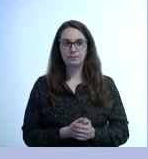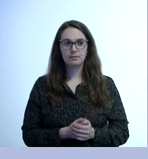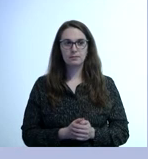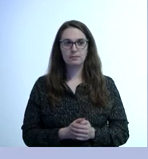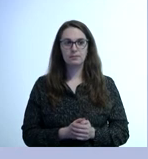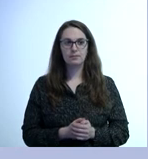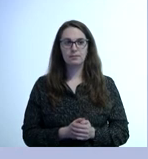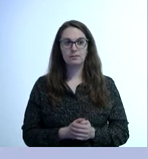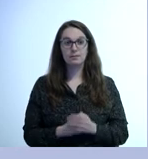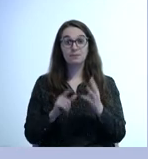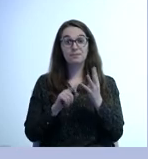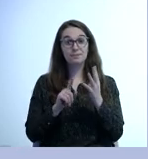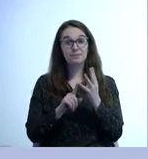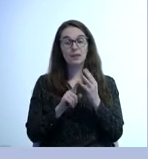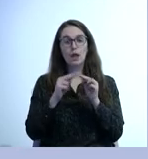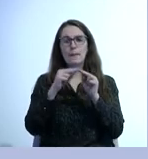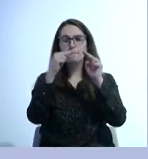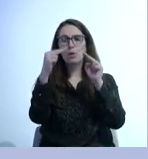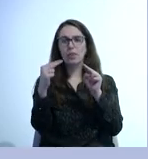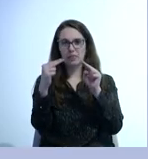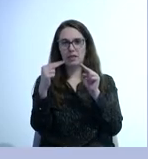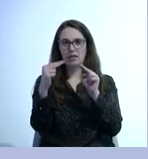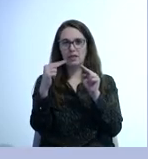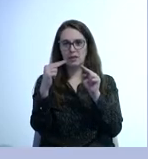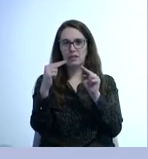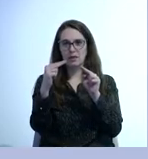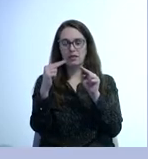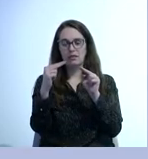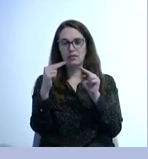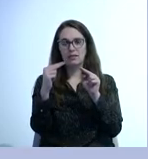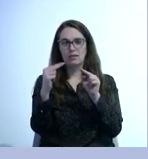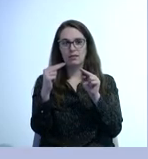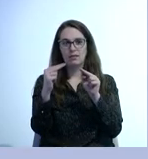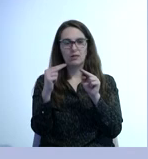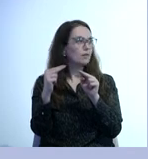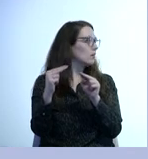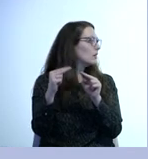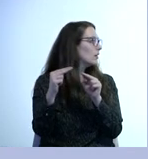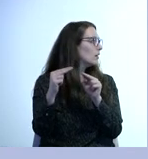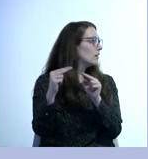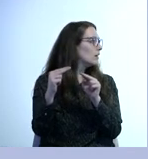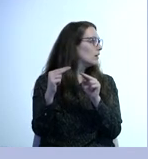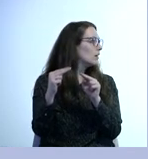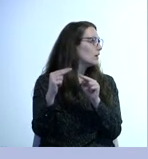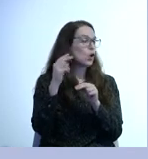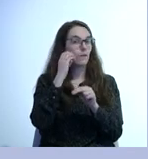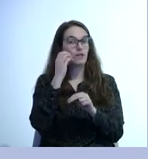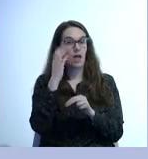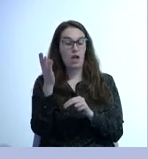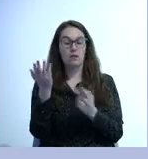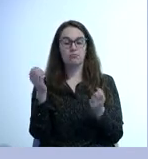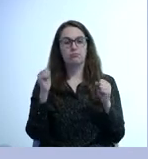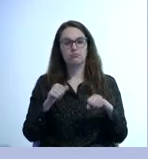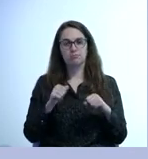E a ponte viaduto de pedonal? Da Covilhã. Aí, sim, aí